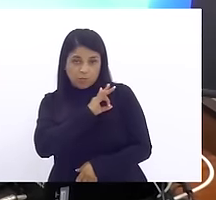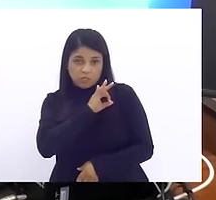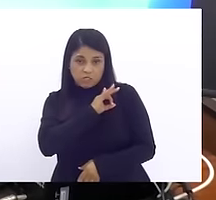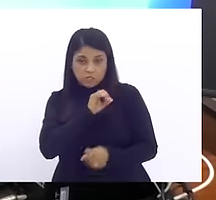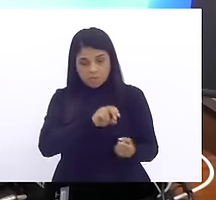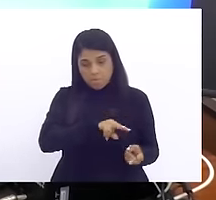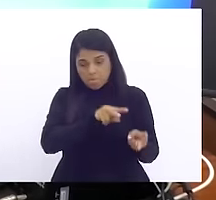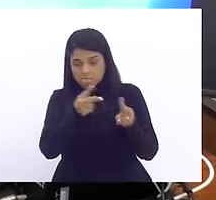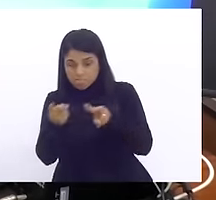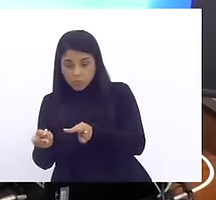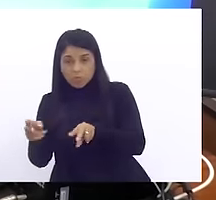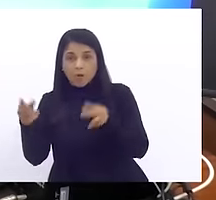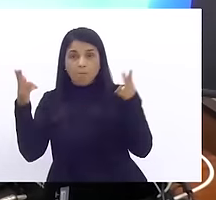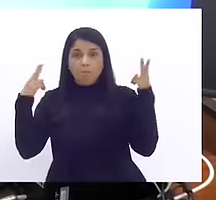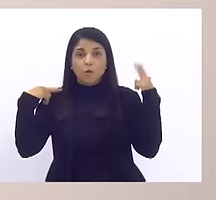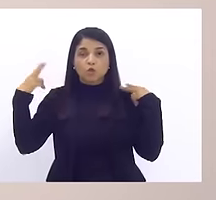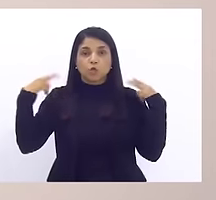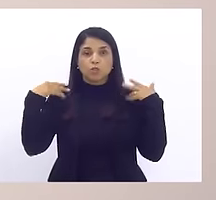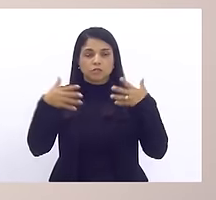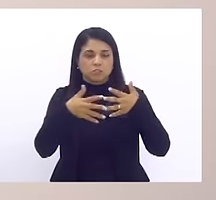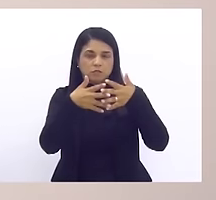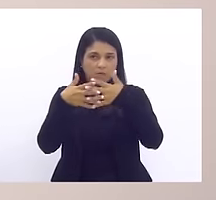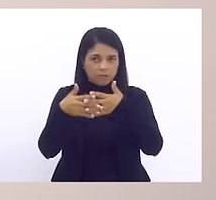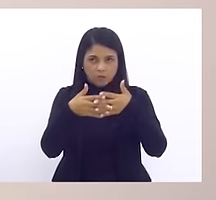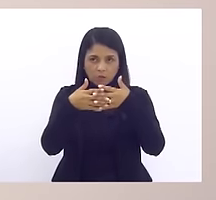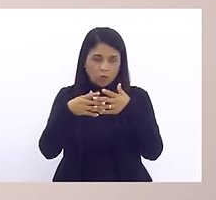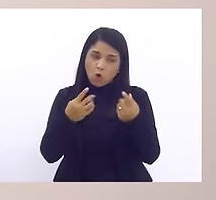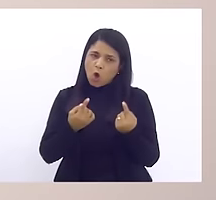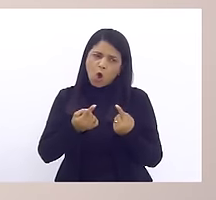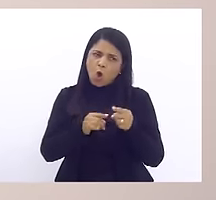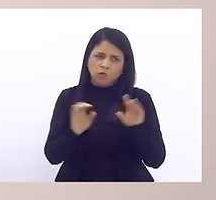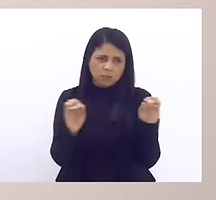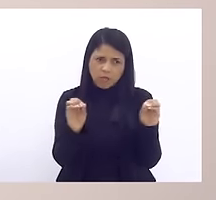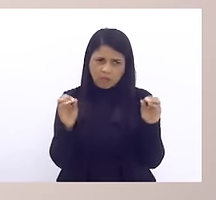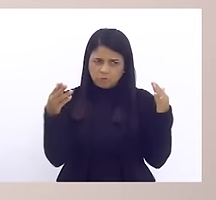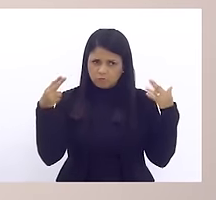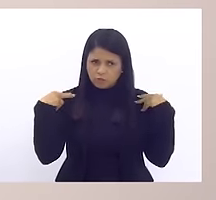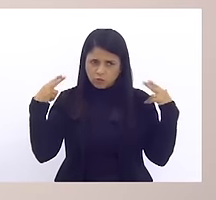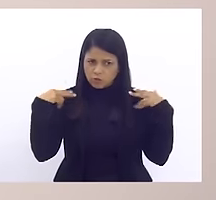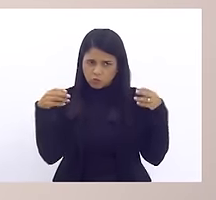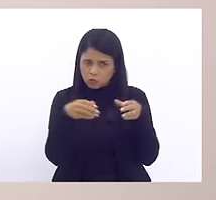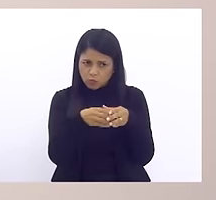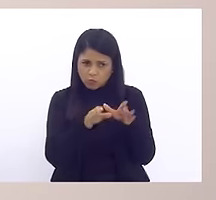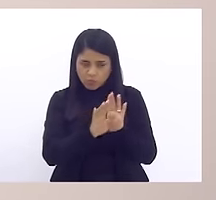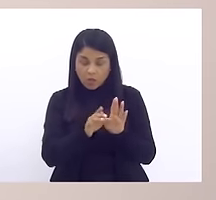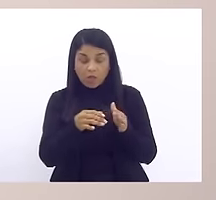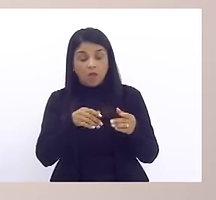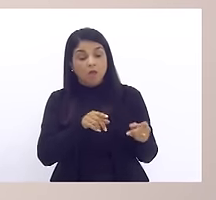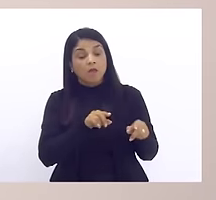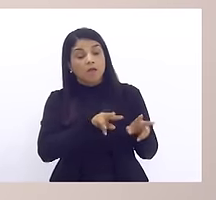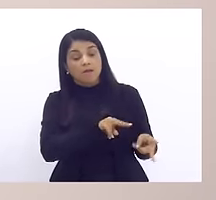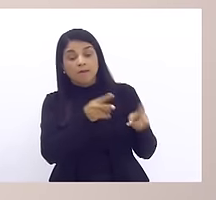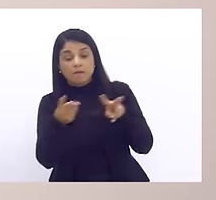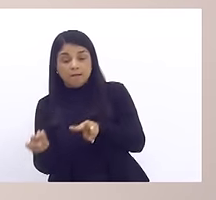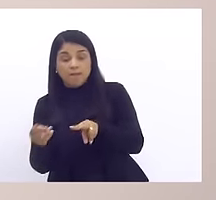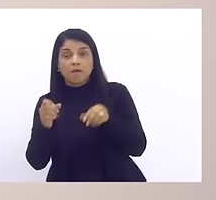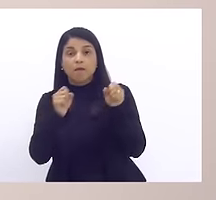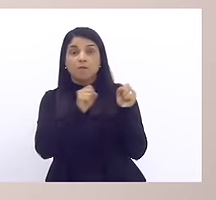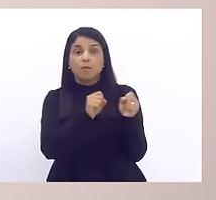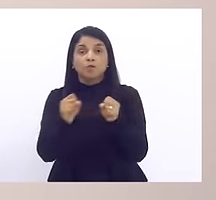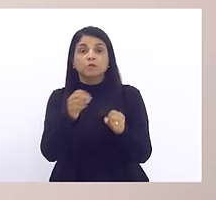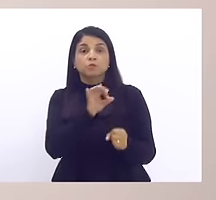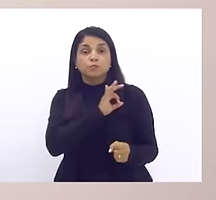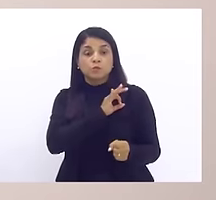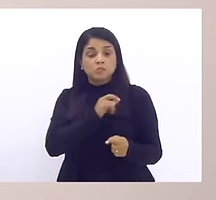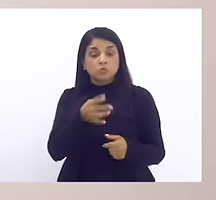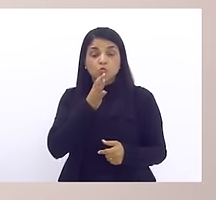para motorista do caminhão nada contra a categoria tá para motorista do caminhão você deve poder de polícia para ele lacrar anda com um lado do dedo a senhora